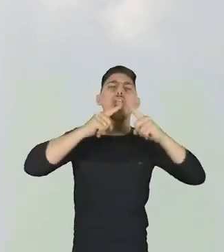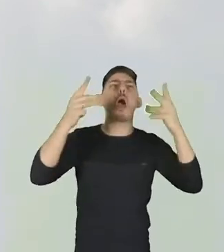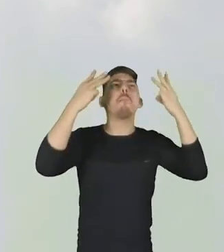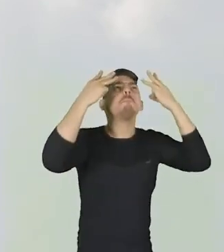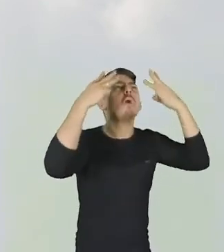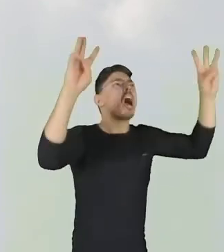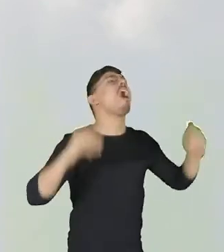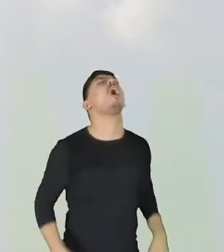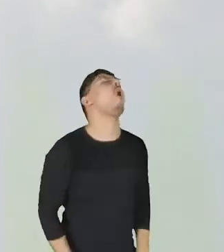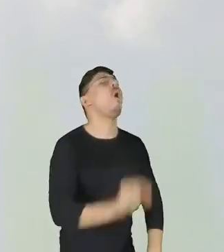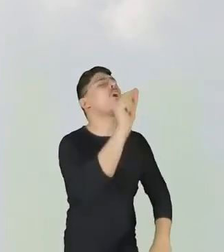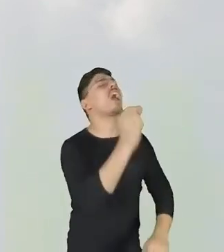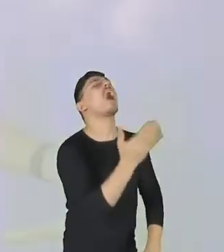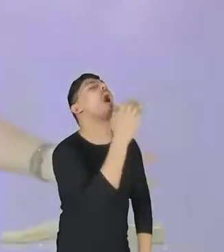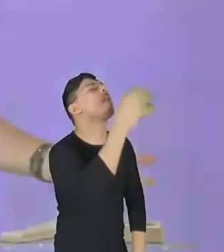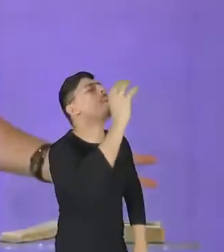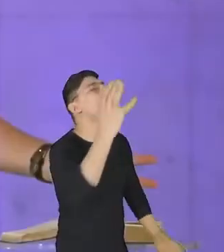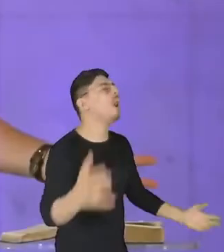dizendo, o que nós vamos beber?